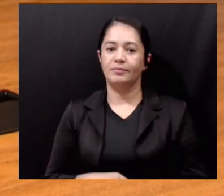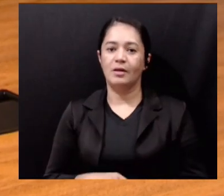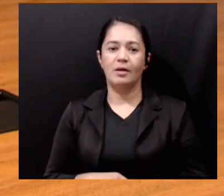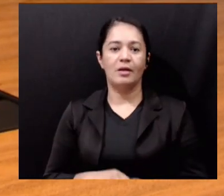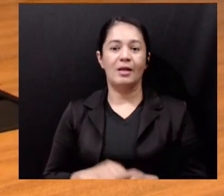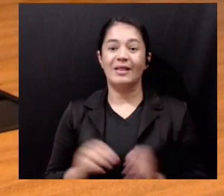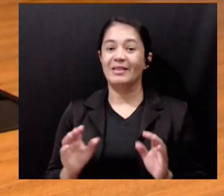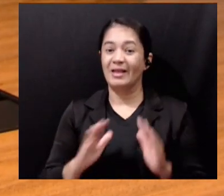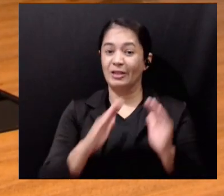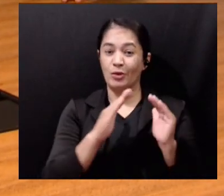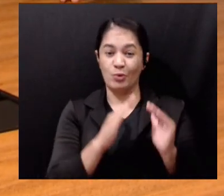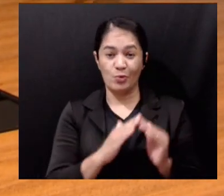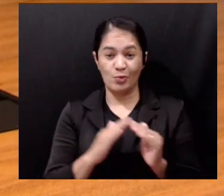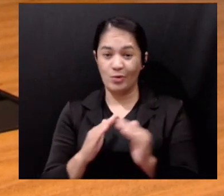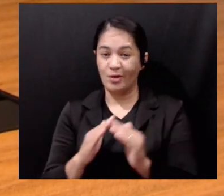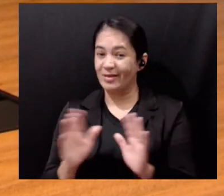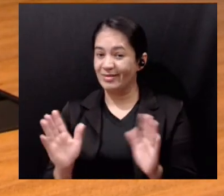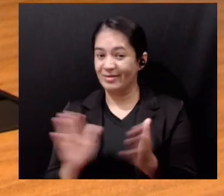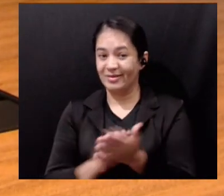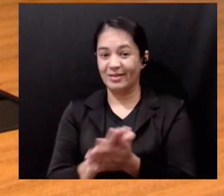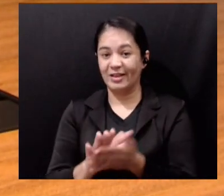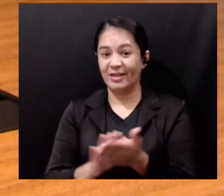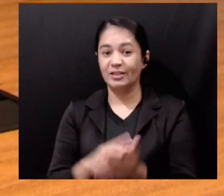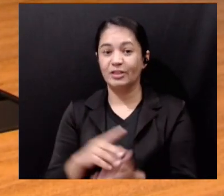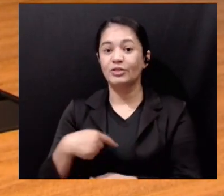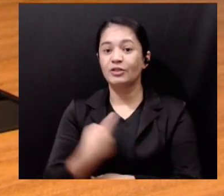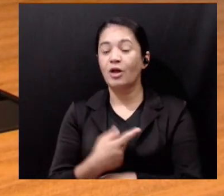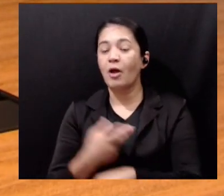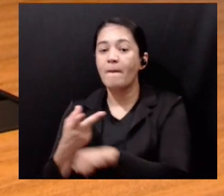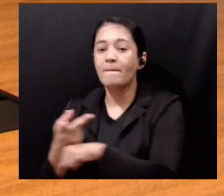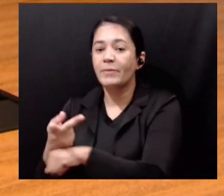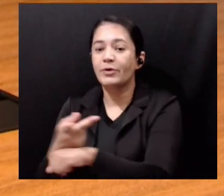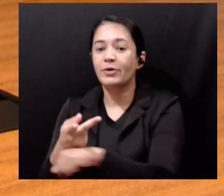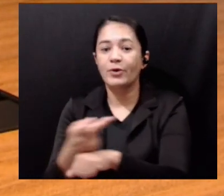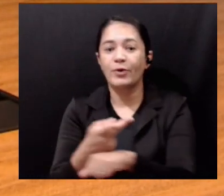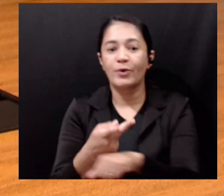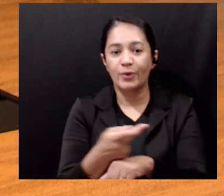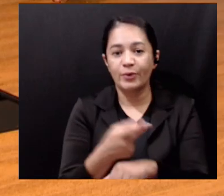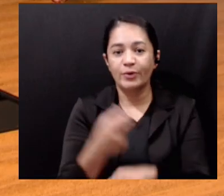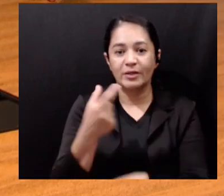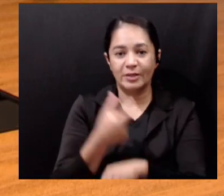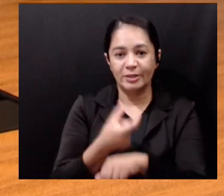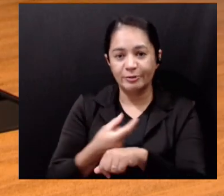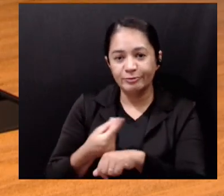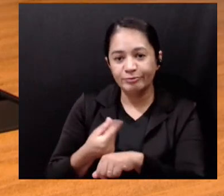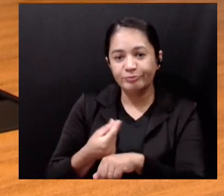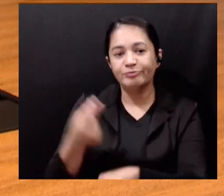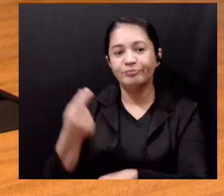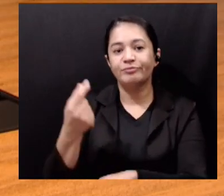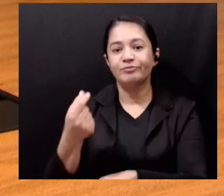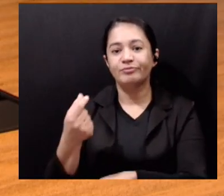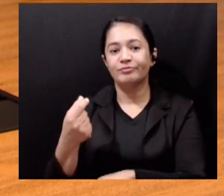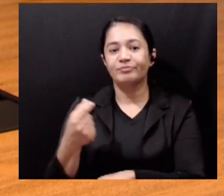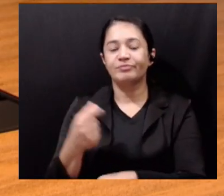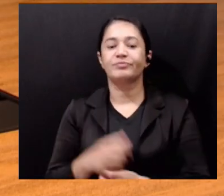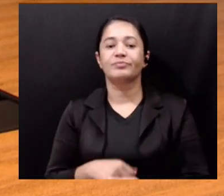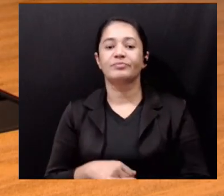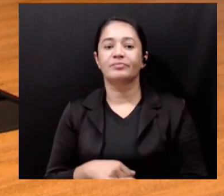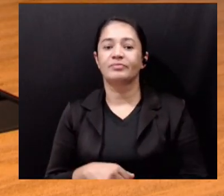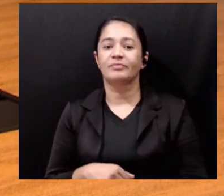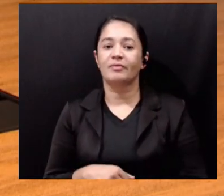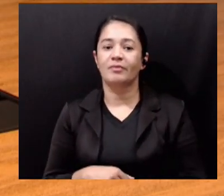nada. Então, nós estamos buscando patrocínios. De fato, a gente tem um Instagram para contato, que é